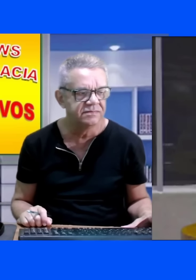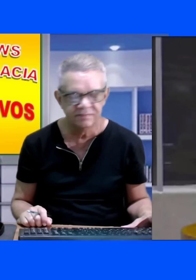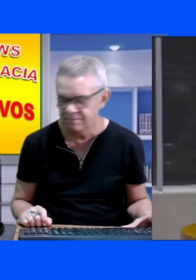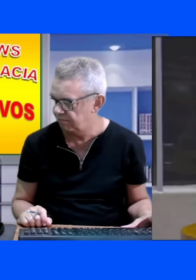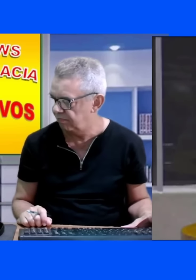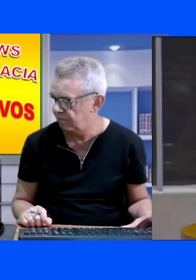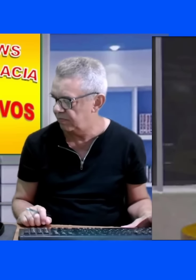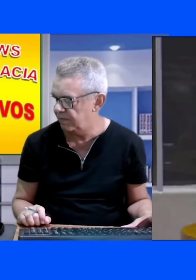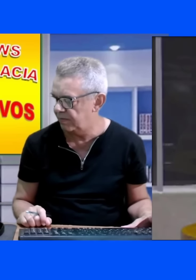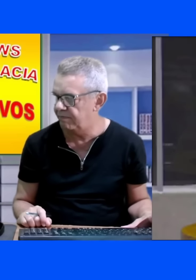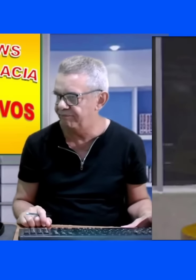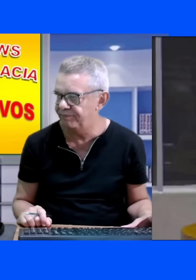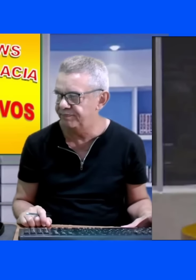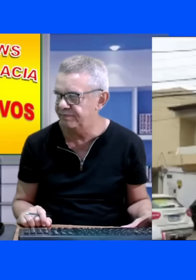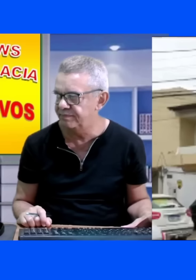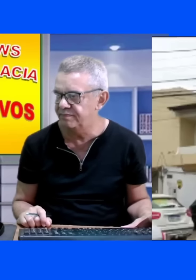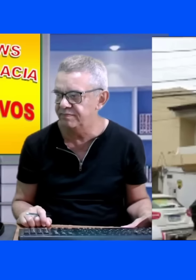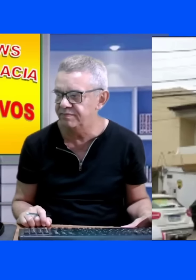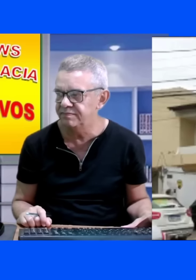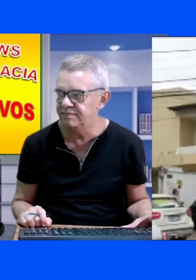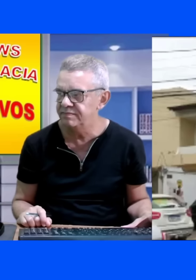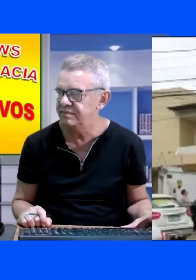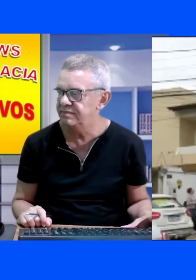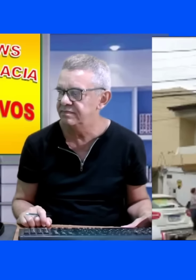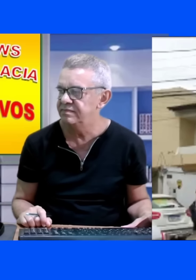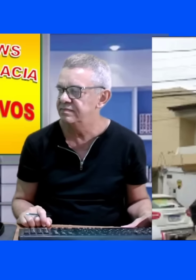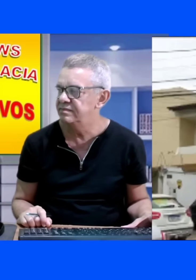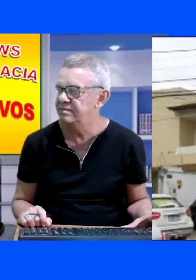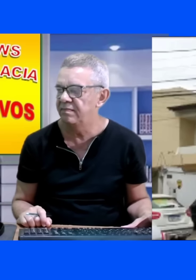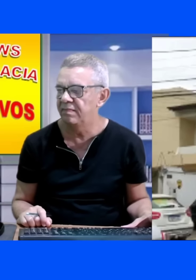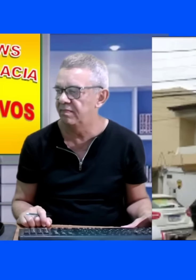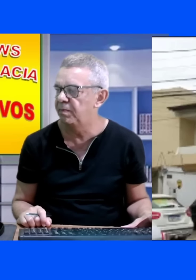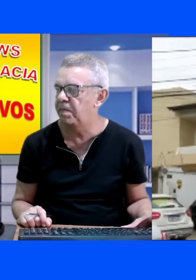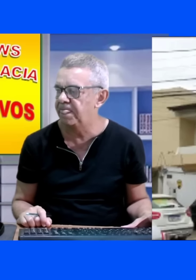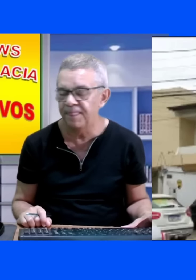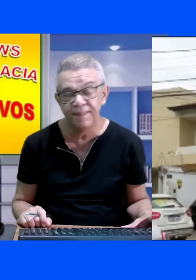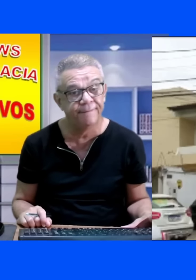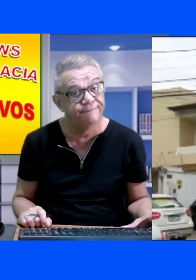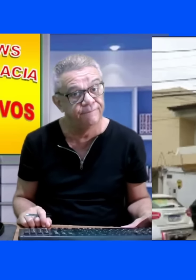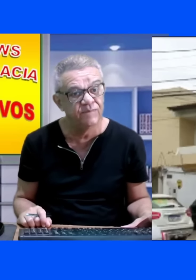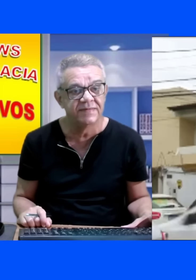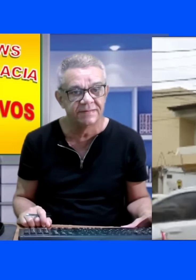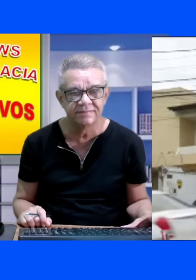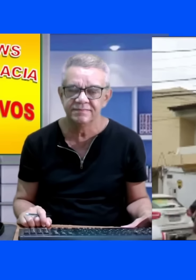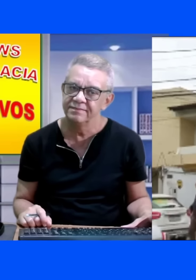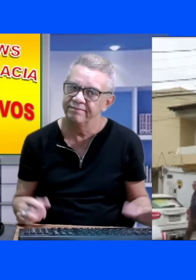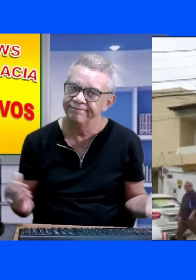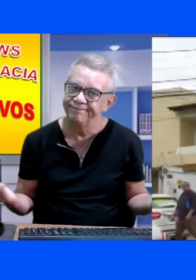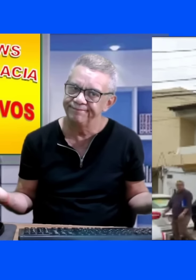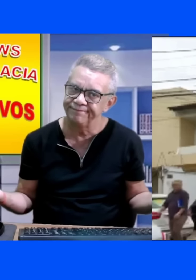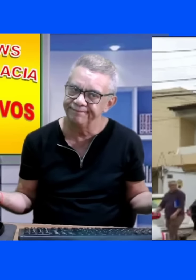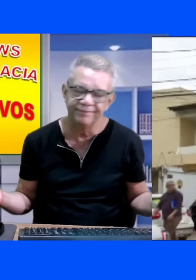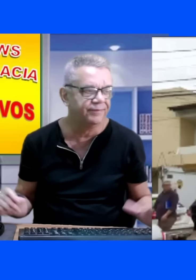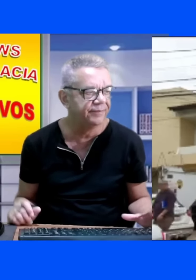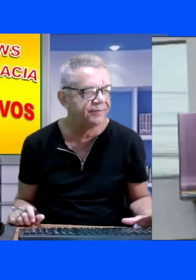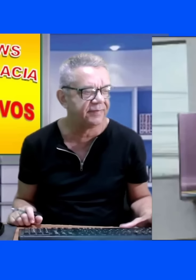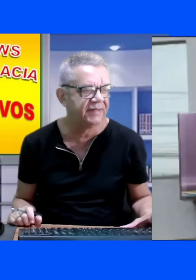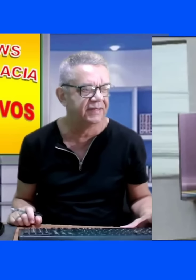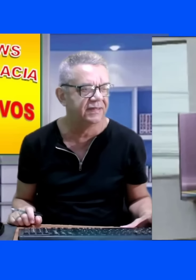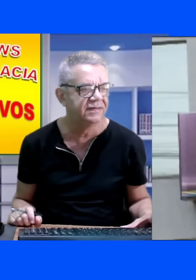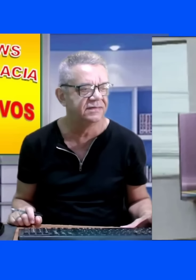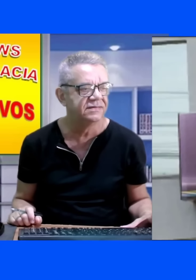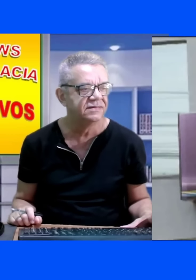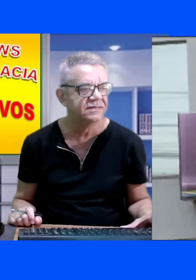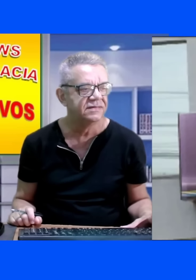colar nem um pouco. Por quê? Porque as evidências, os indícios são muito fortes, sabe? É o dinheiro ali fotografado, são as mensagens